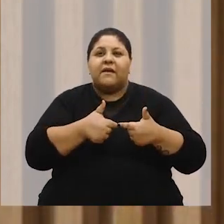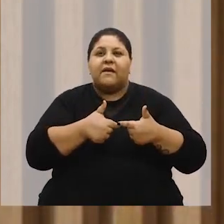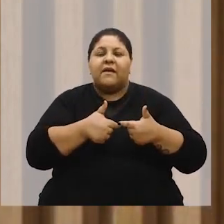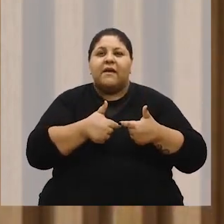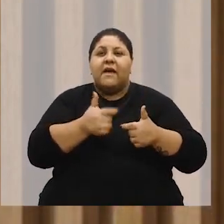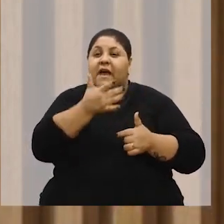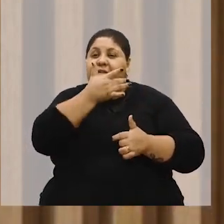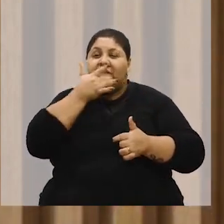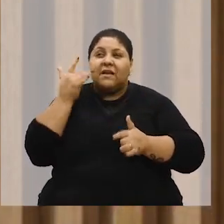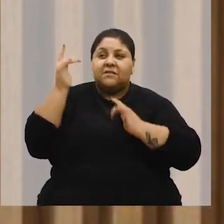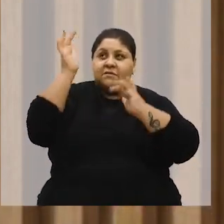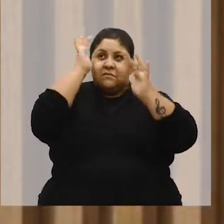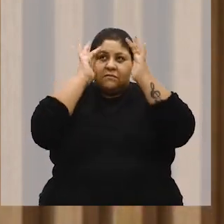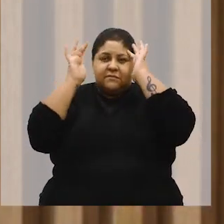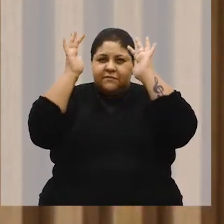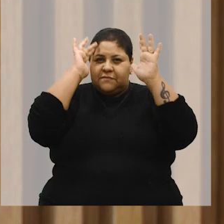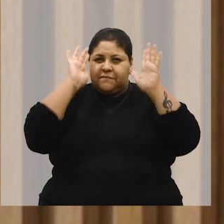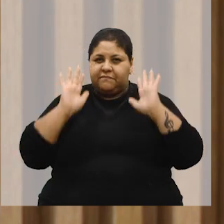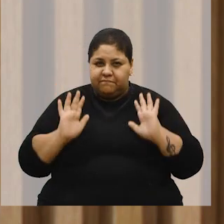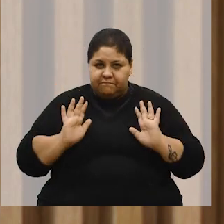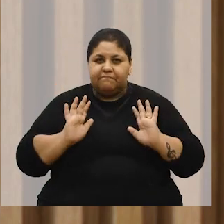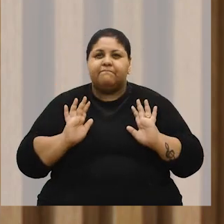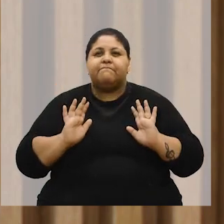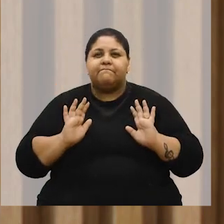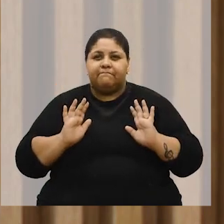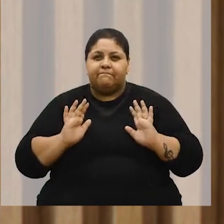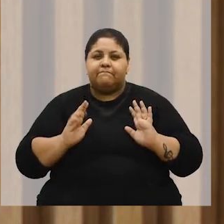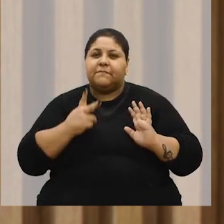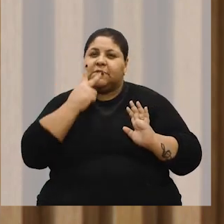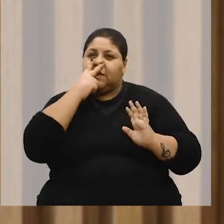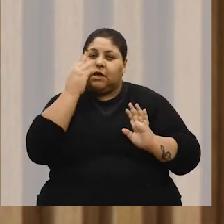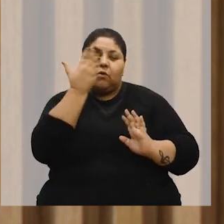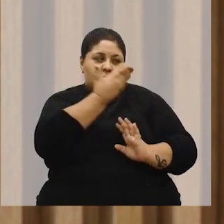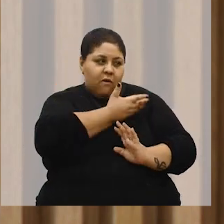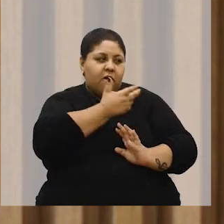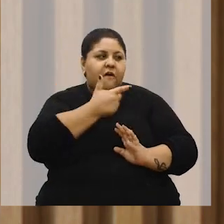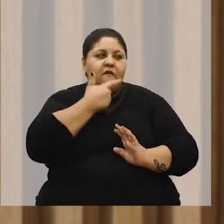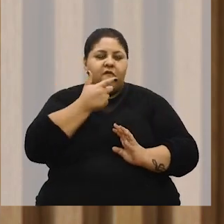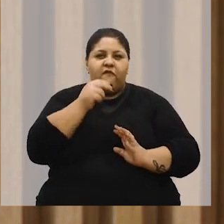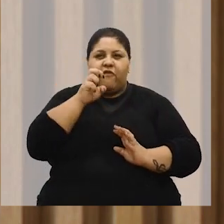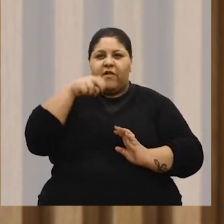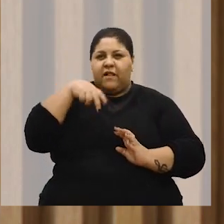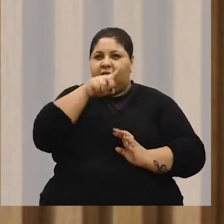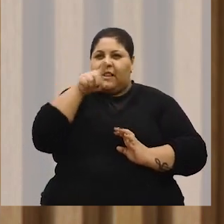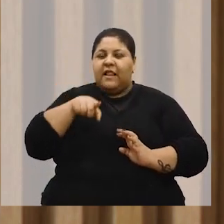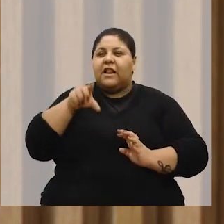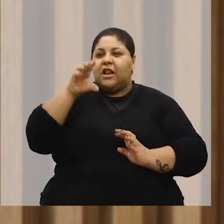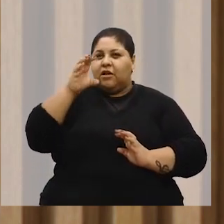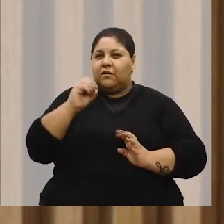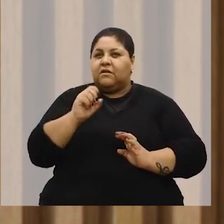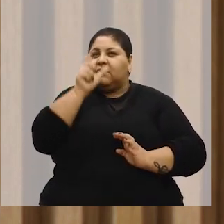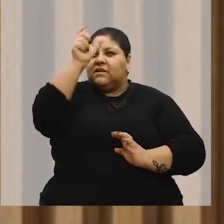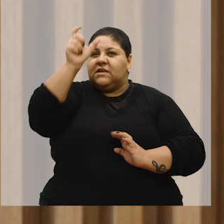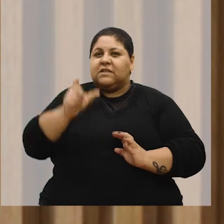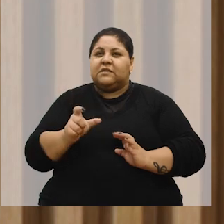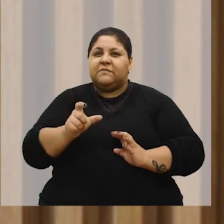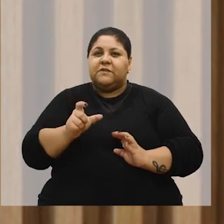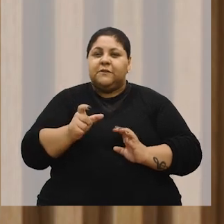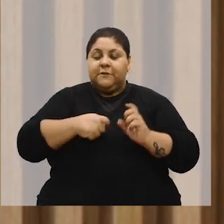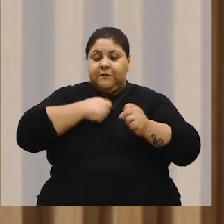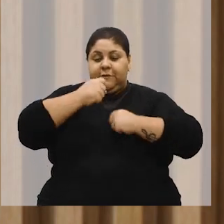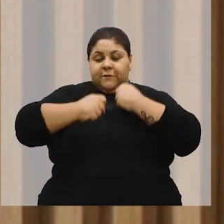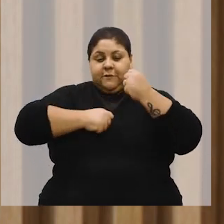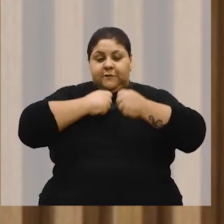iludir. Né? Então, bem de encontro com essa tua fala, Enzo, da inquietude, né? As pessoas estão inquietas,